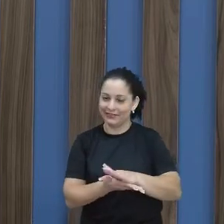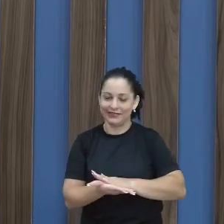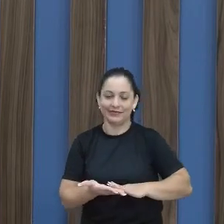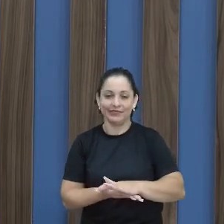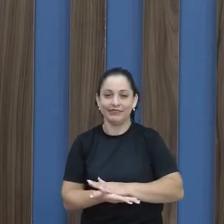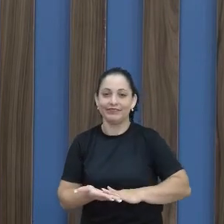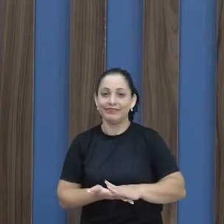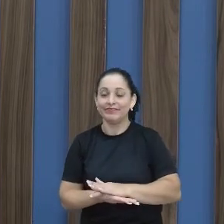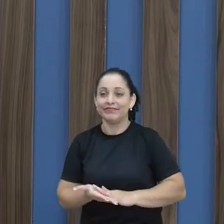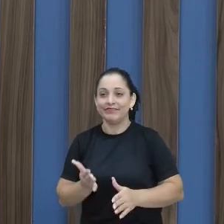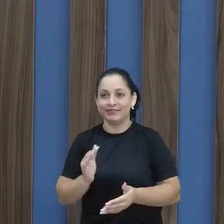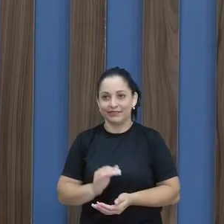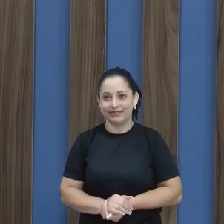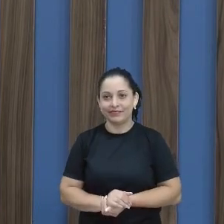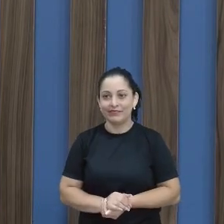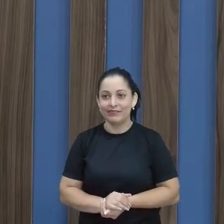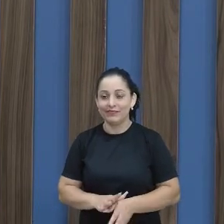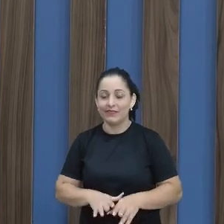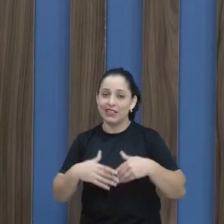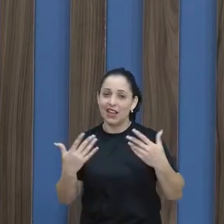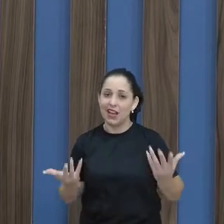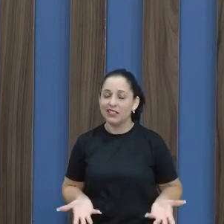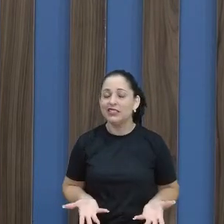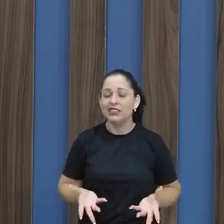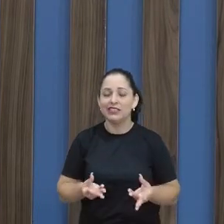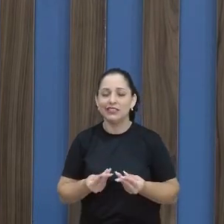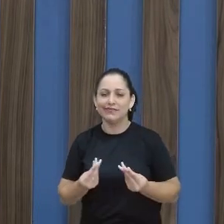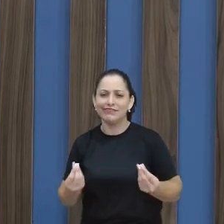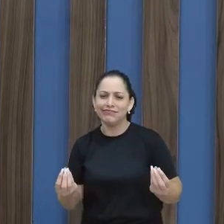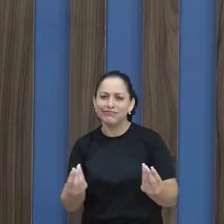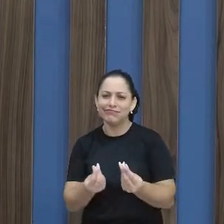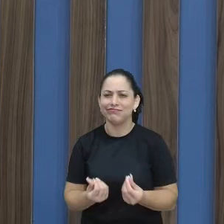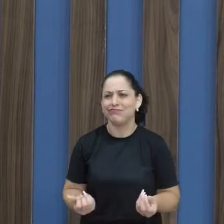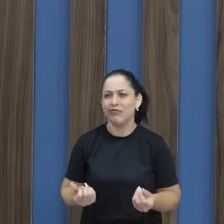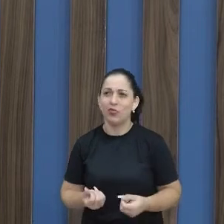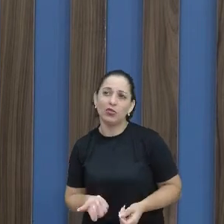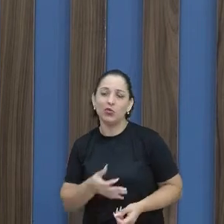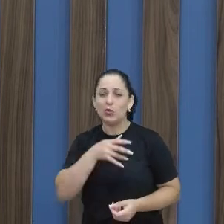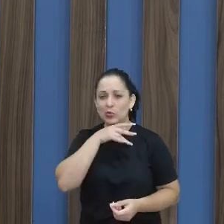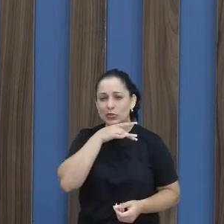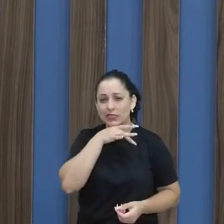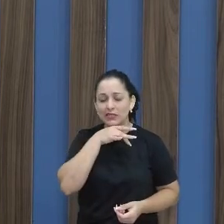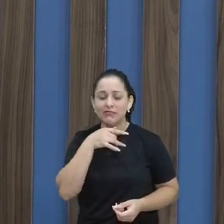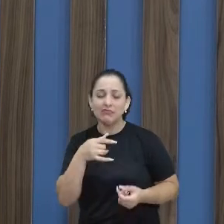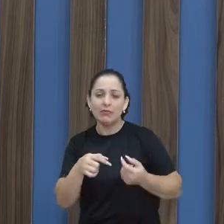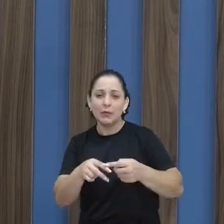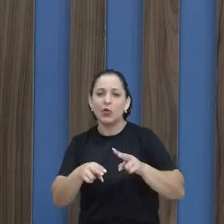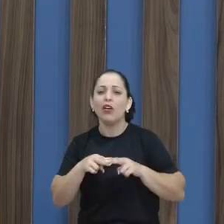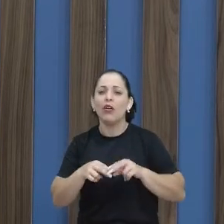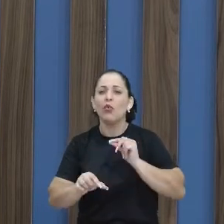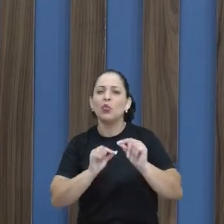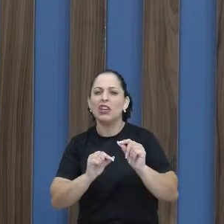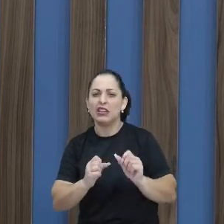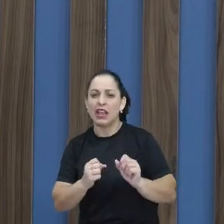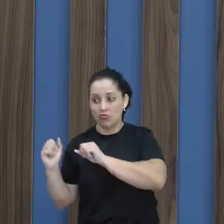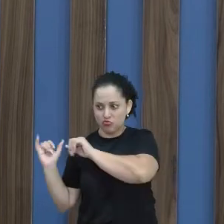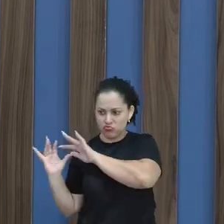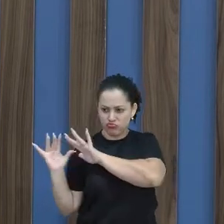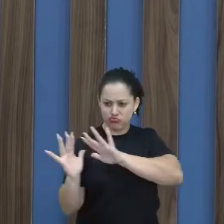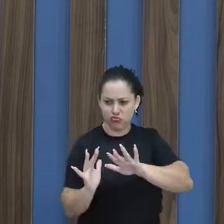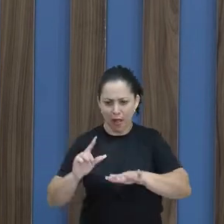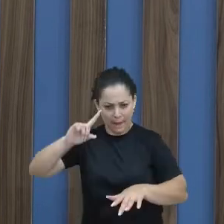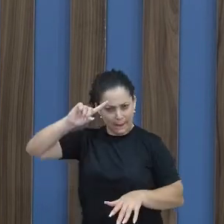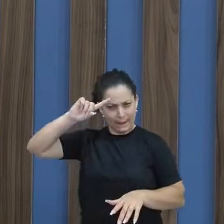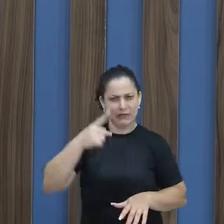acabou não sendo muito legal, né? Porque assim, você chegar e impor, né?